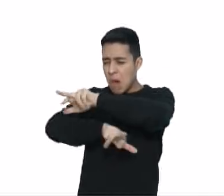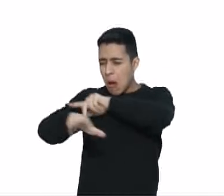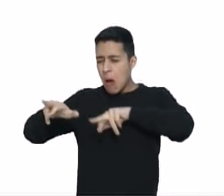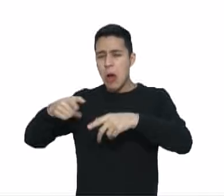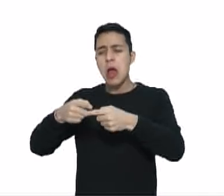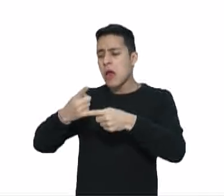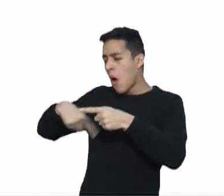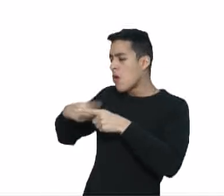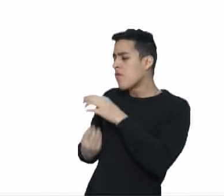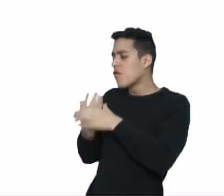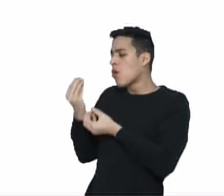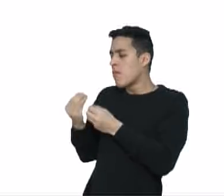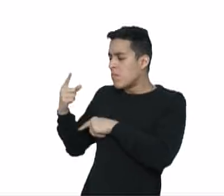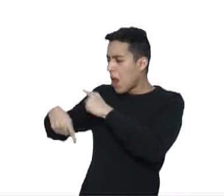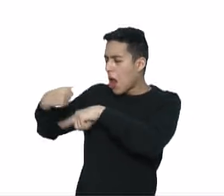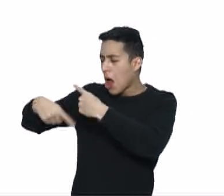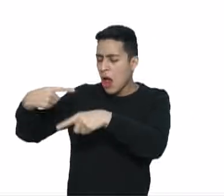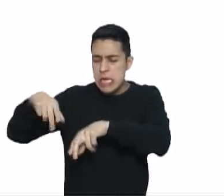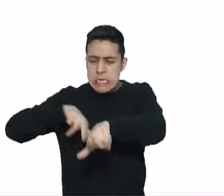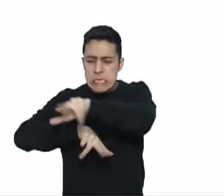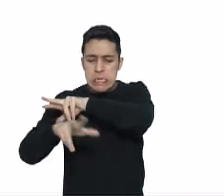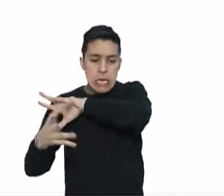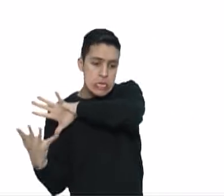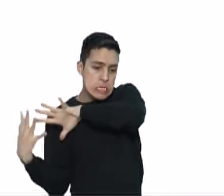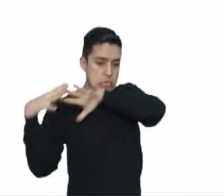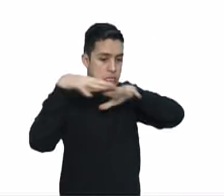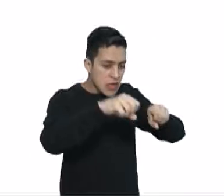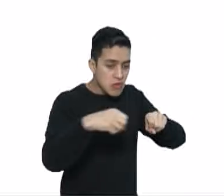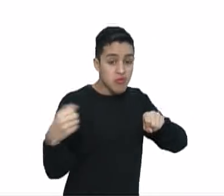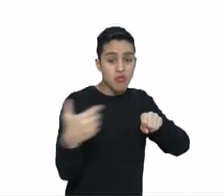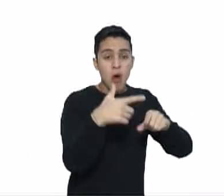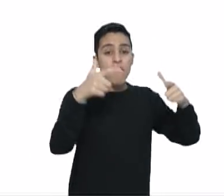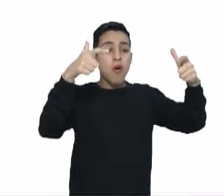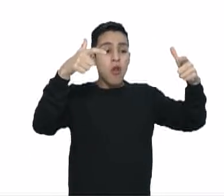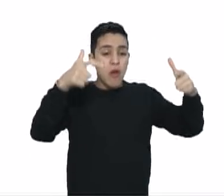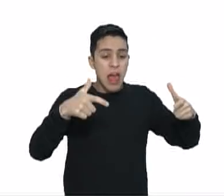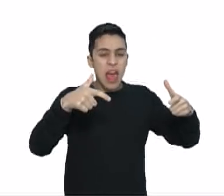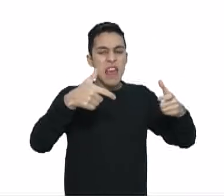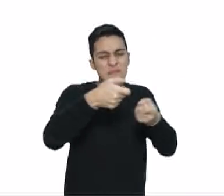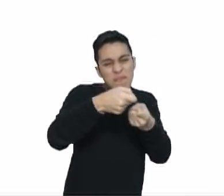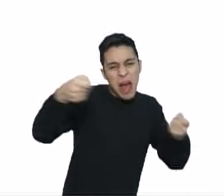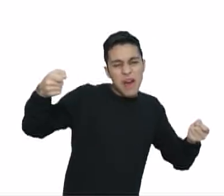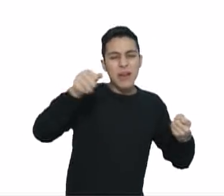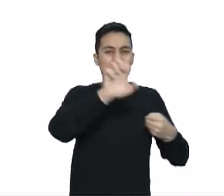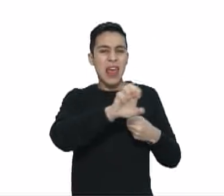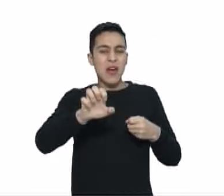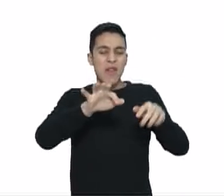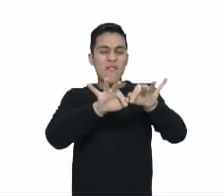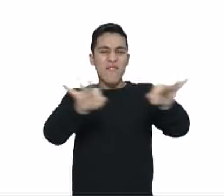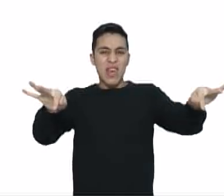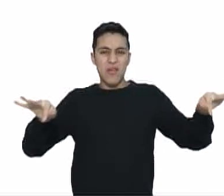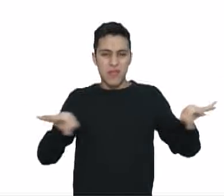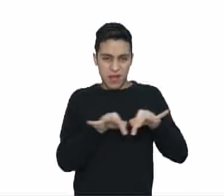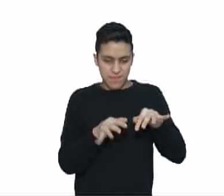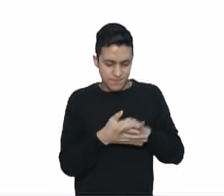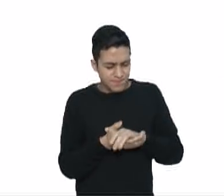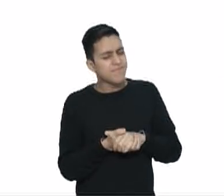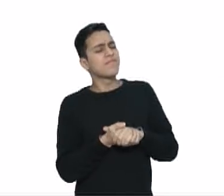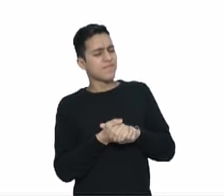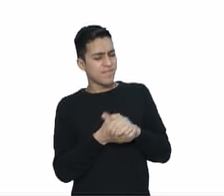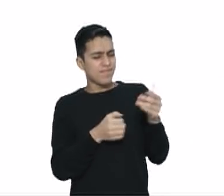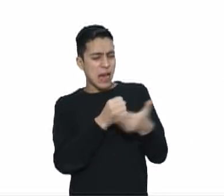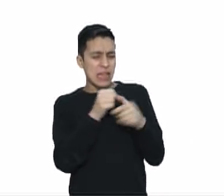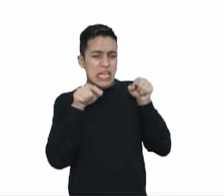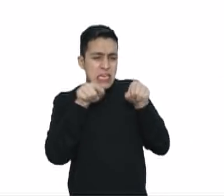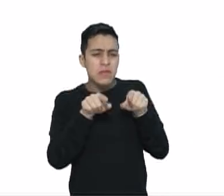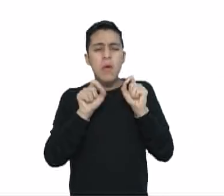origens, nós podemos pensar que teremos um novo mapa da Europa feudal, né? Partindo desse pressuposto, a nossa problemática para a